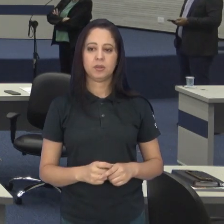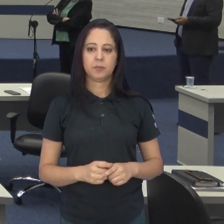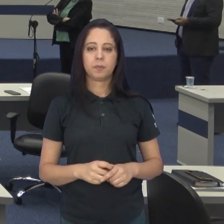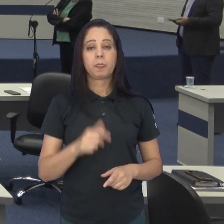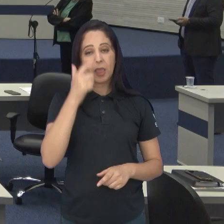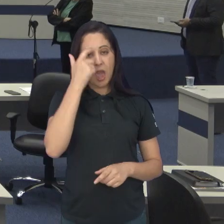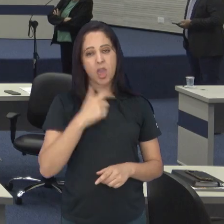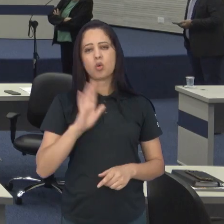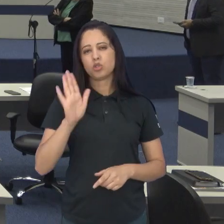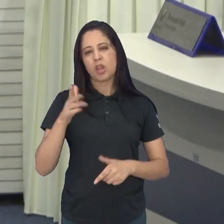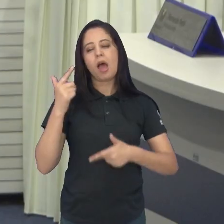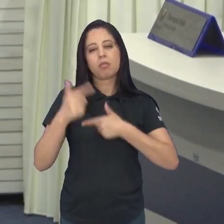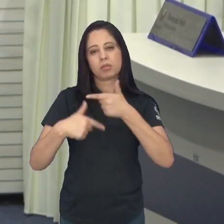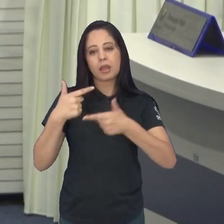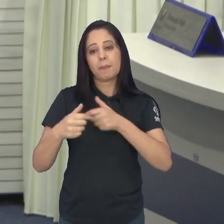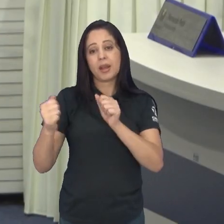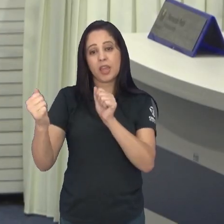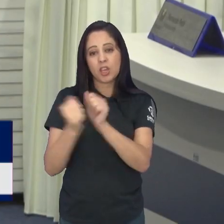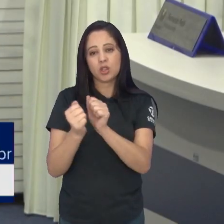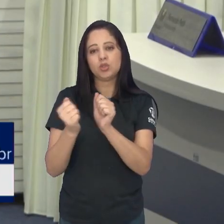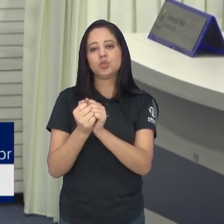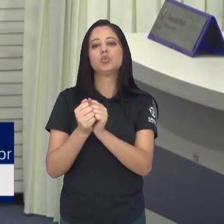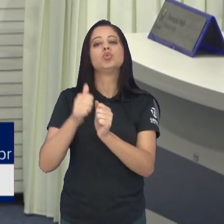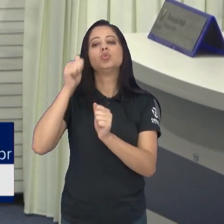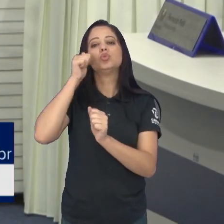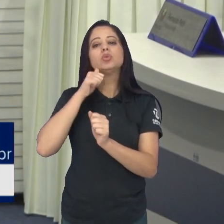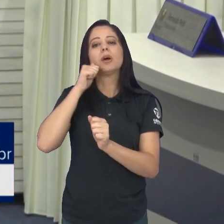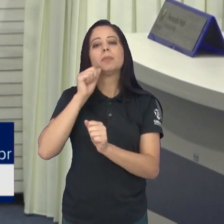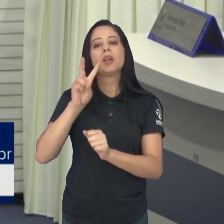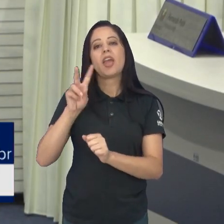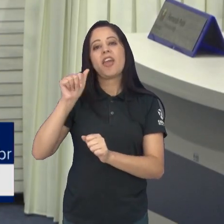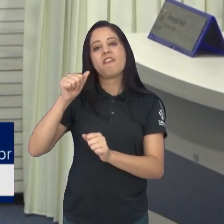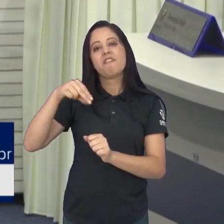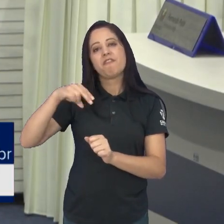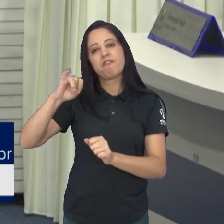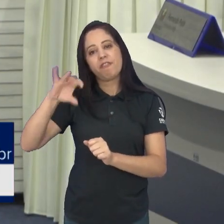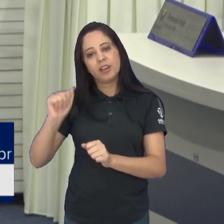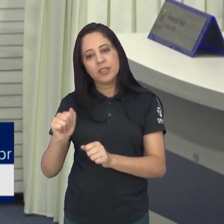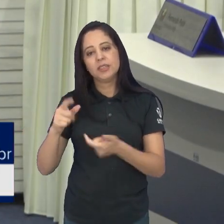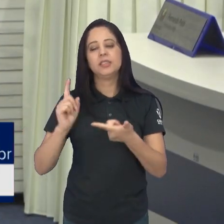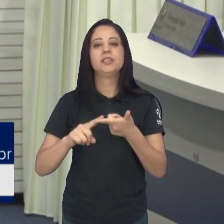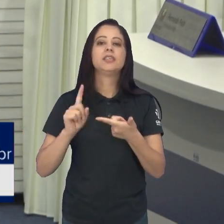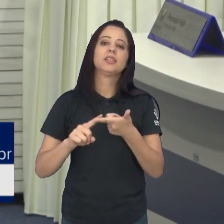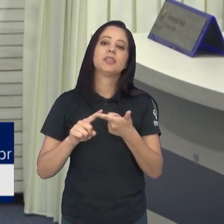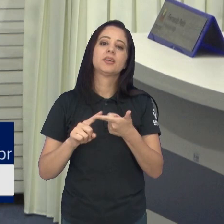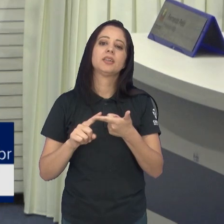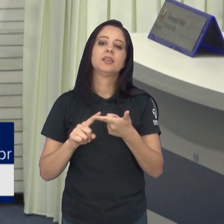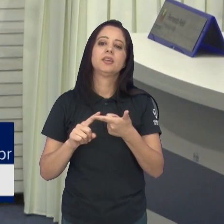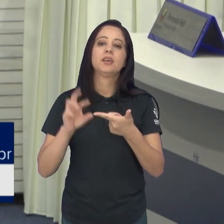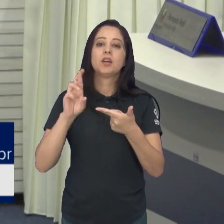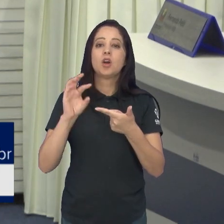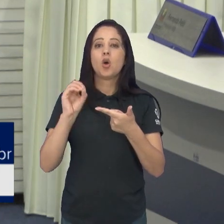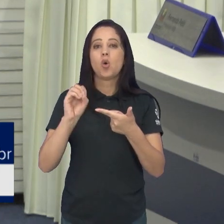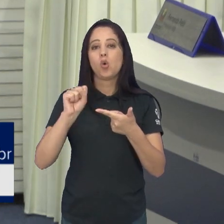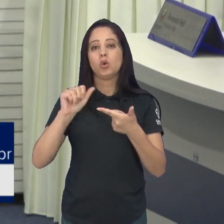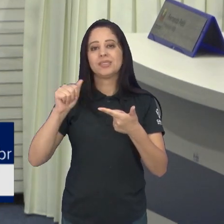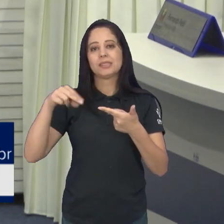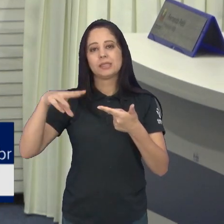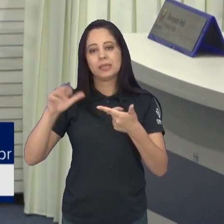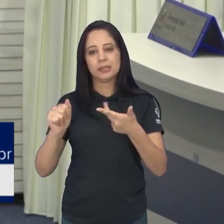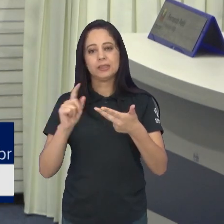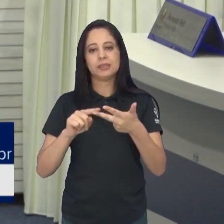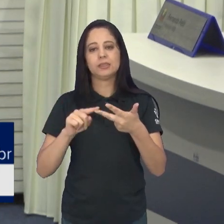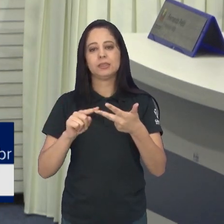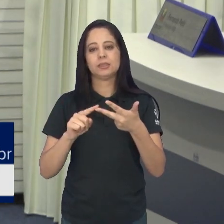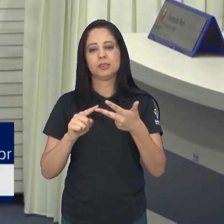mulher do Pedro Ives, a dona Vânia, trabalhei com a Rosana, trabalhei com